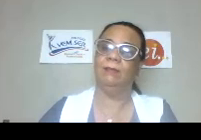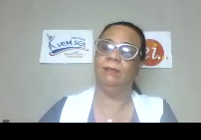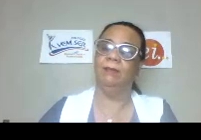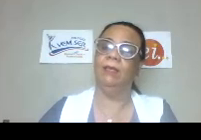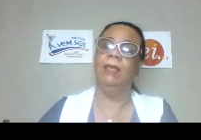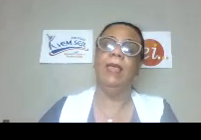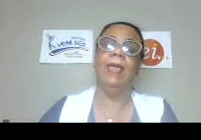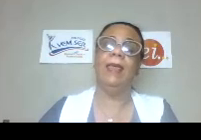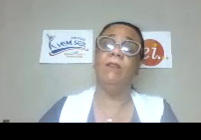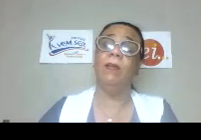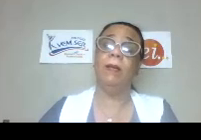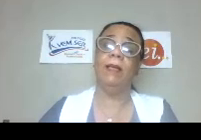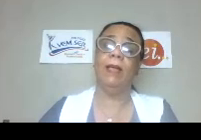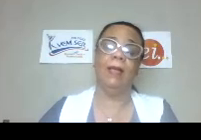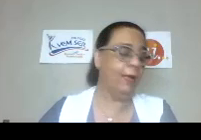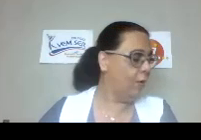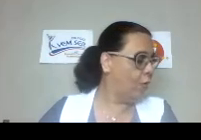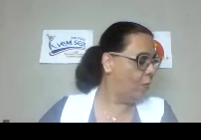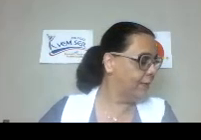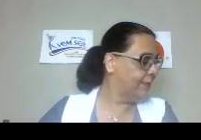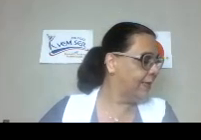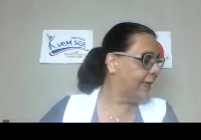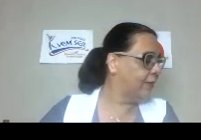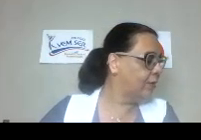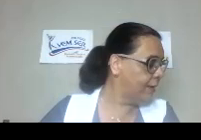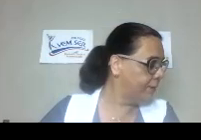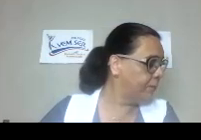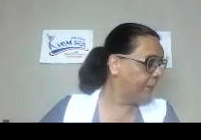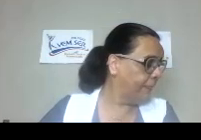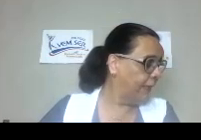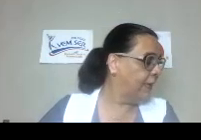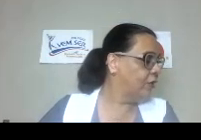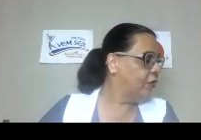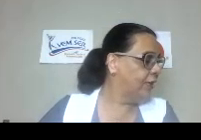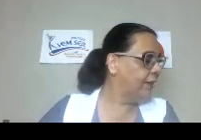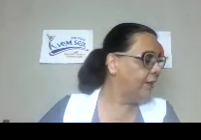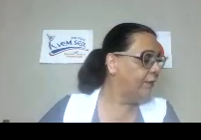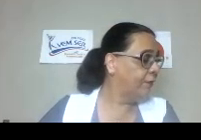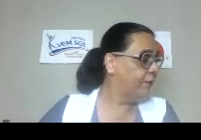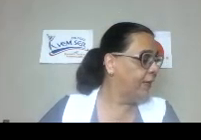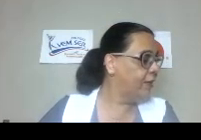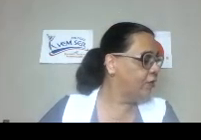R$ 11. Ela vai pagar com uma cédula